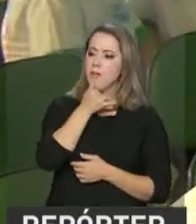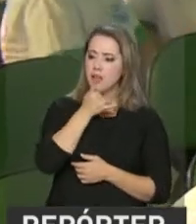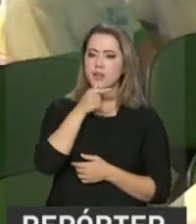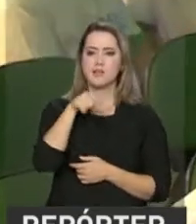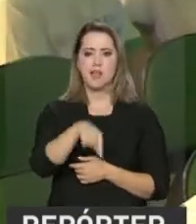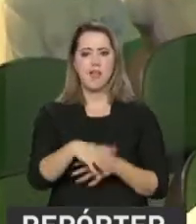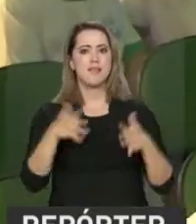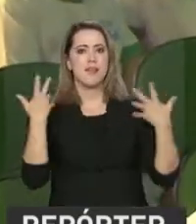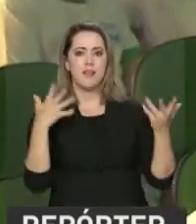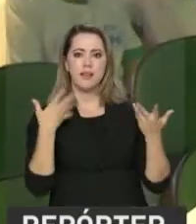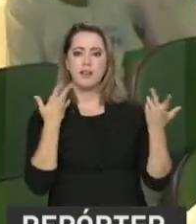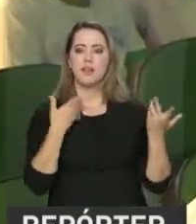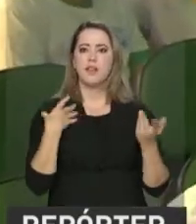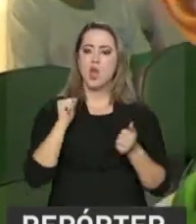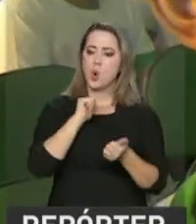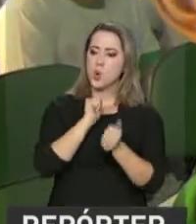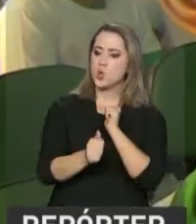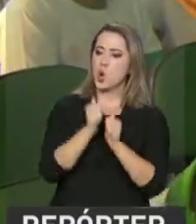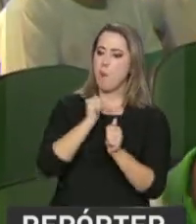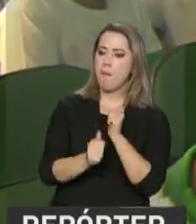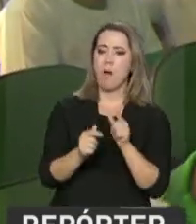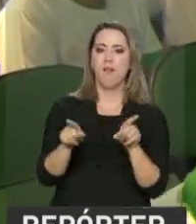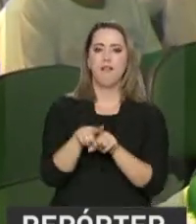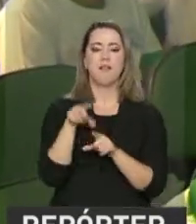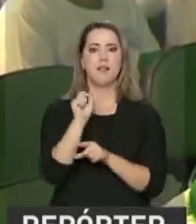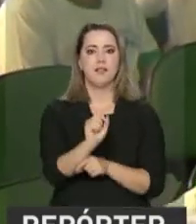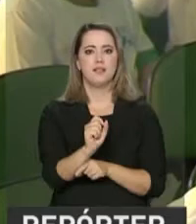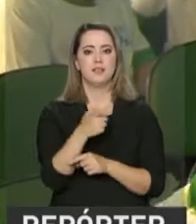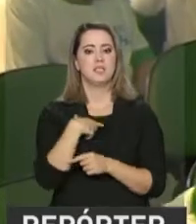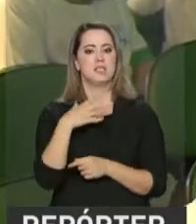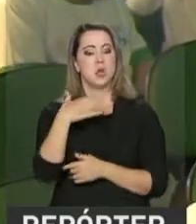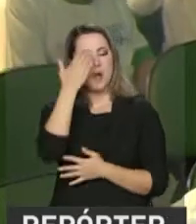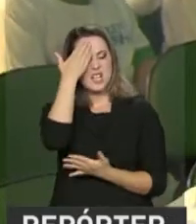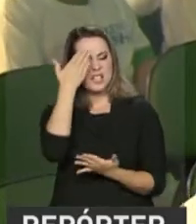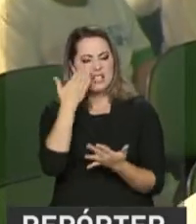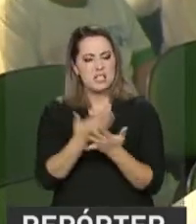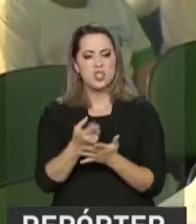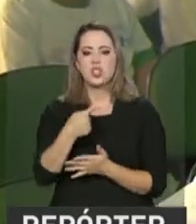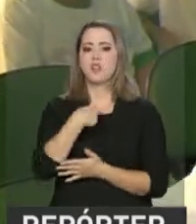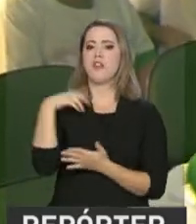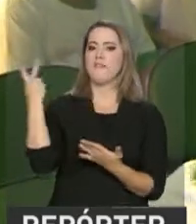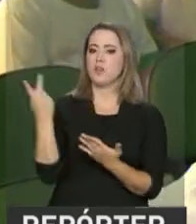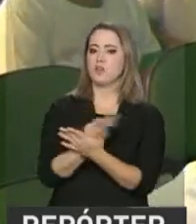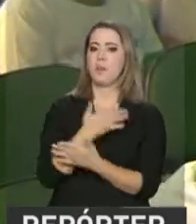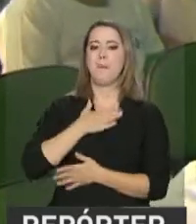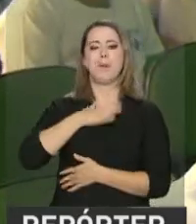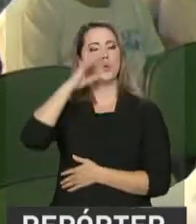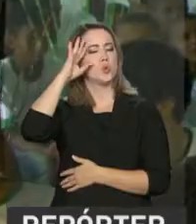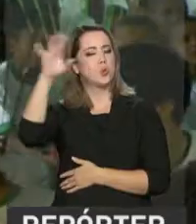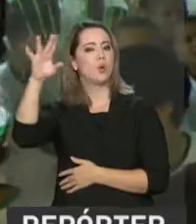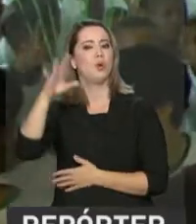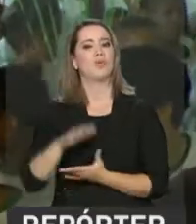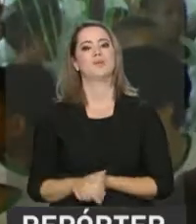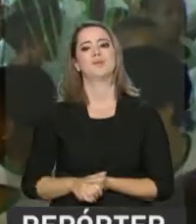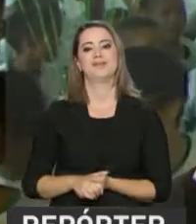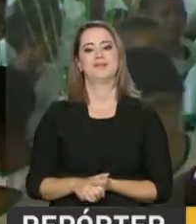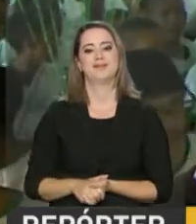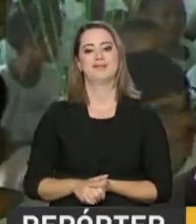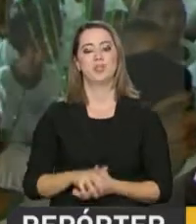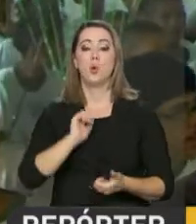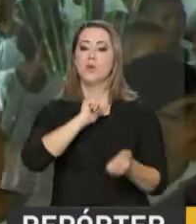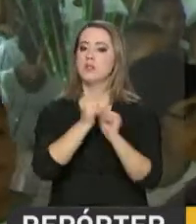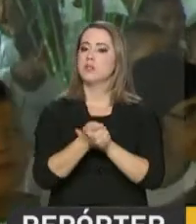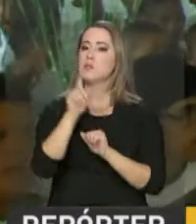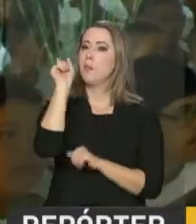alegria aqui o único jogo mole aqui onde eu gosto eu tenho certeza que eu acho que eu vou realizar o meu sonho os cortes é